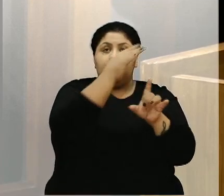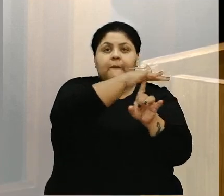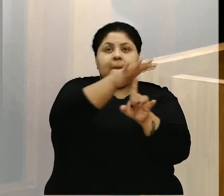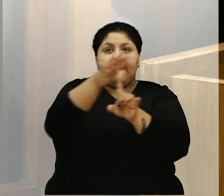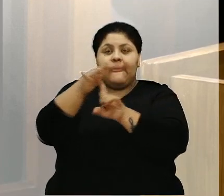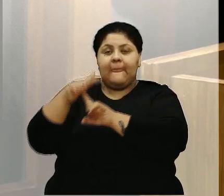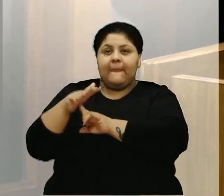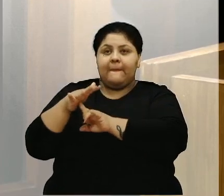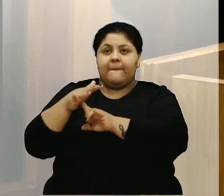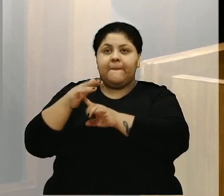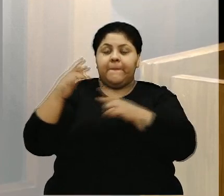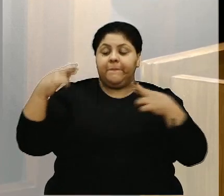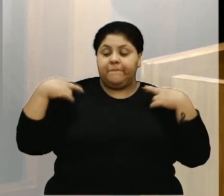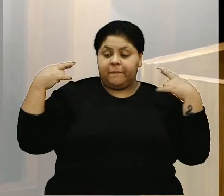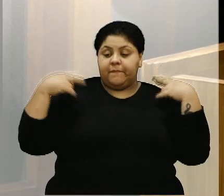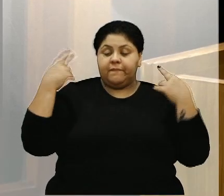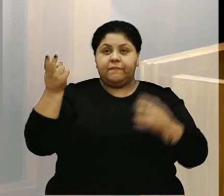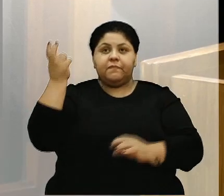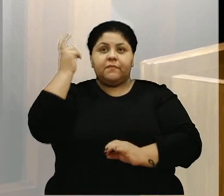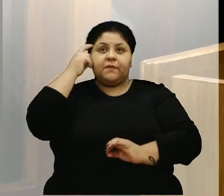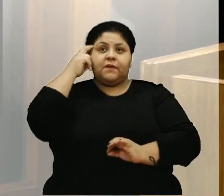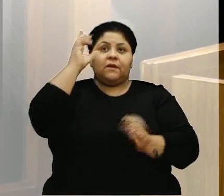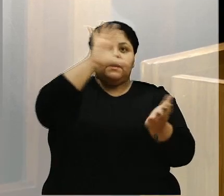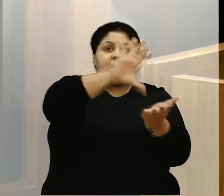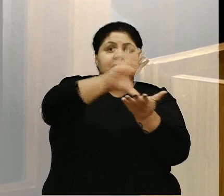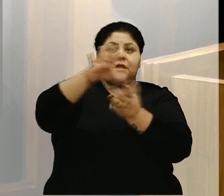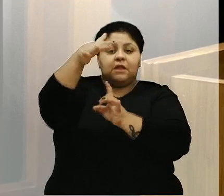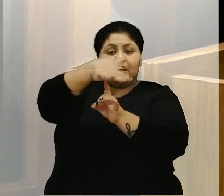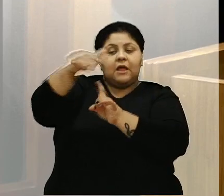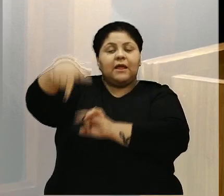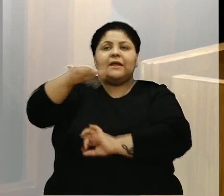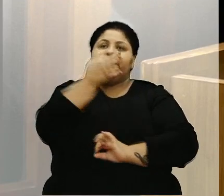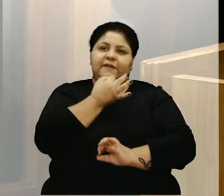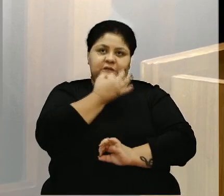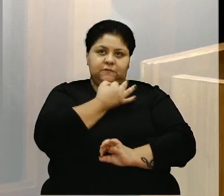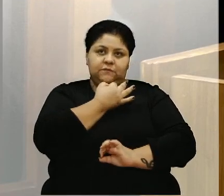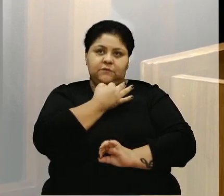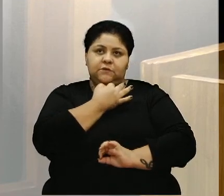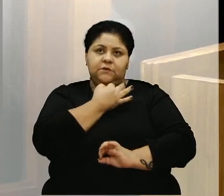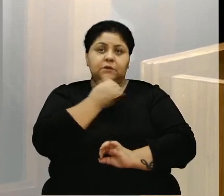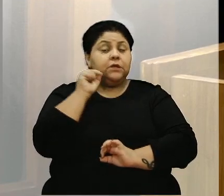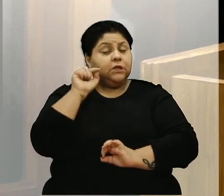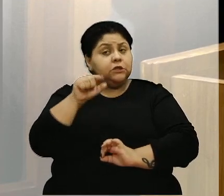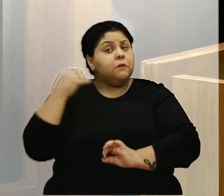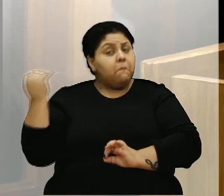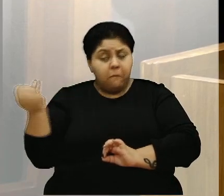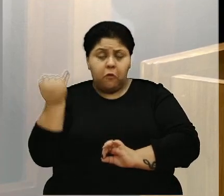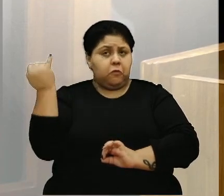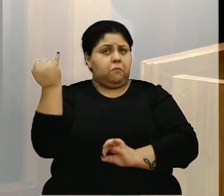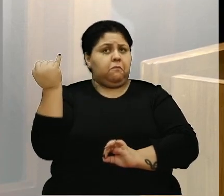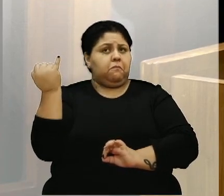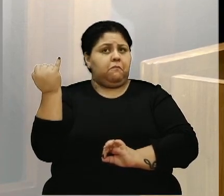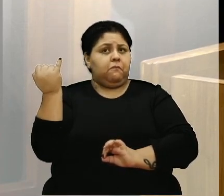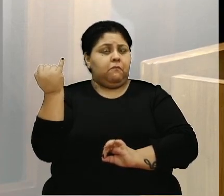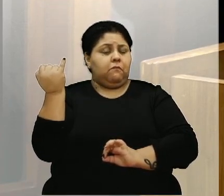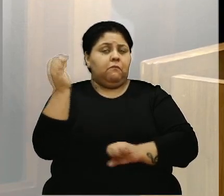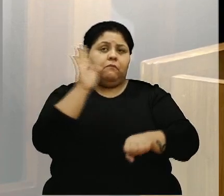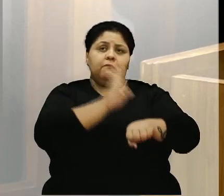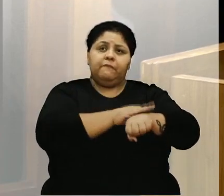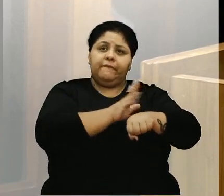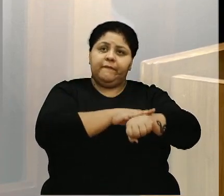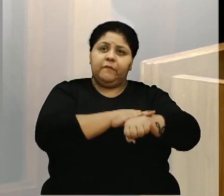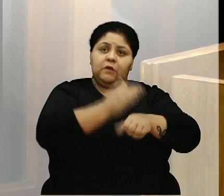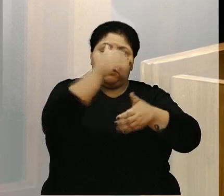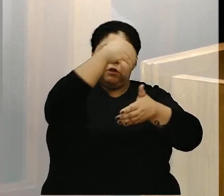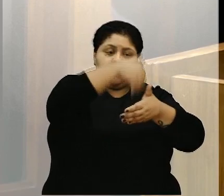Turística Cultural na Praça das Feiras, no município de Caxias do Sul. Isso aqui é muito importante. No momento da